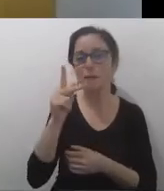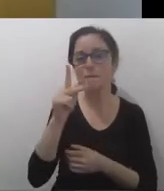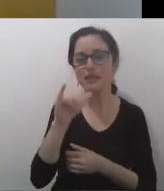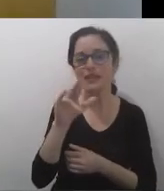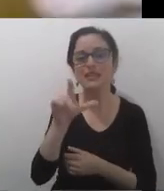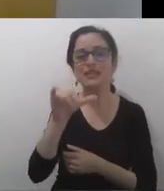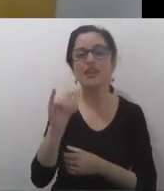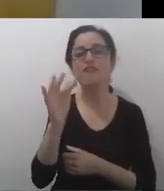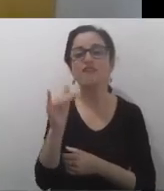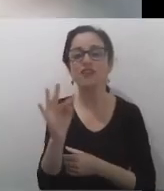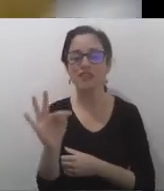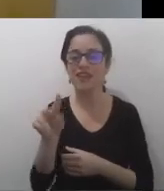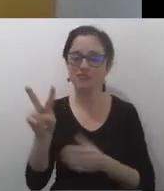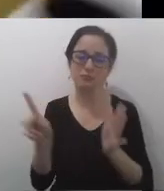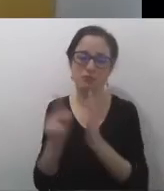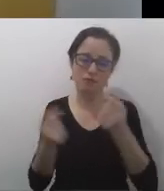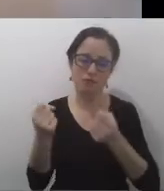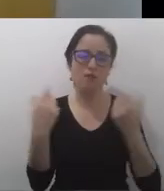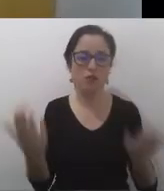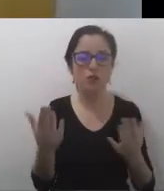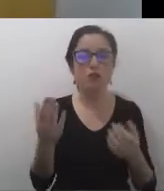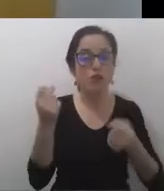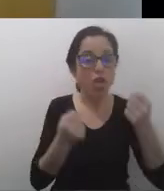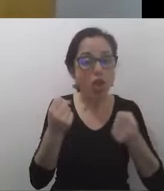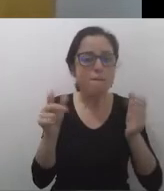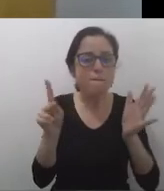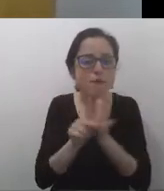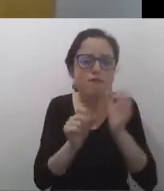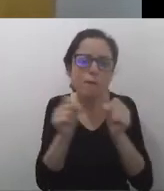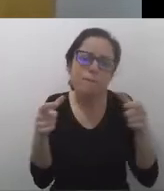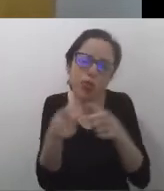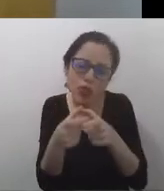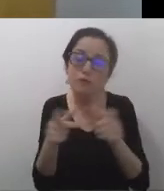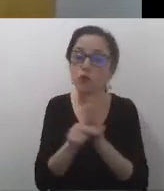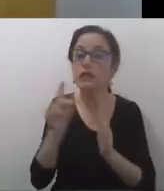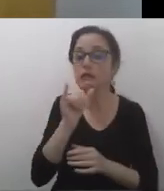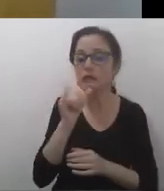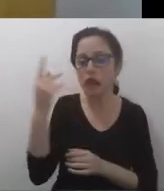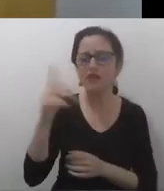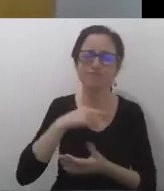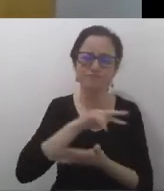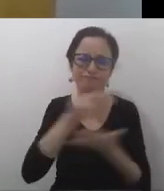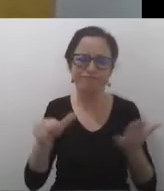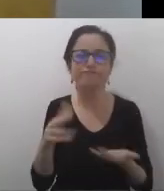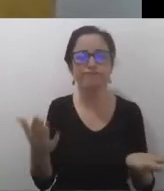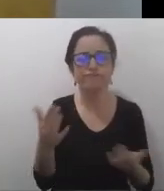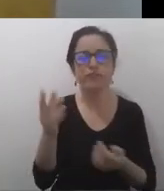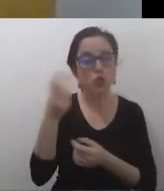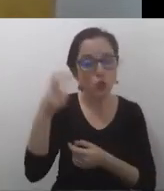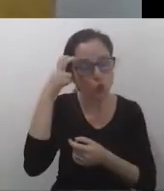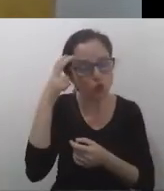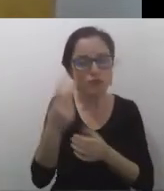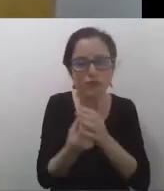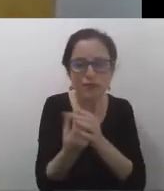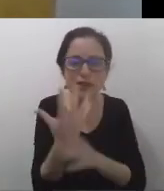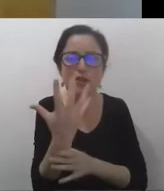pode esquecer isso, Pirelli, Fiat e os carrozzeri italianos, etc. Então, você tinha uma